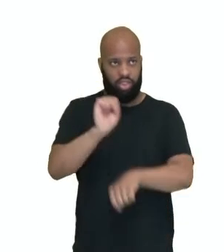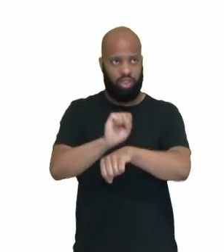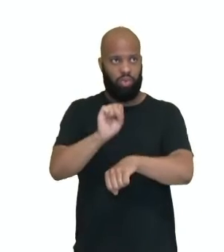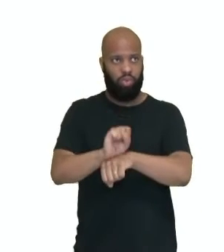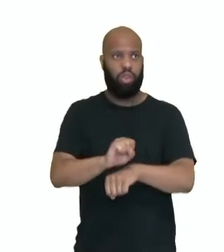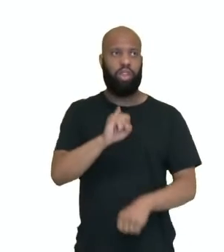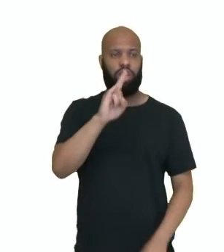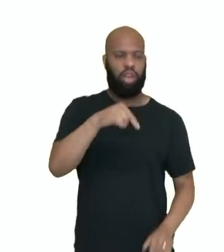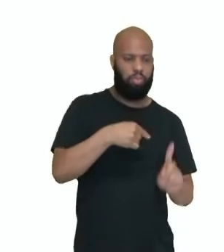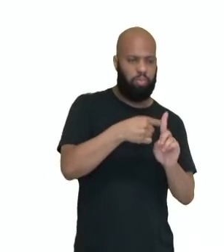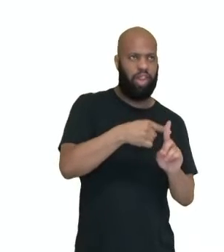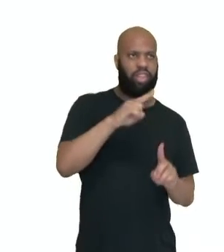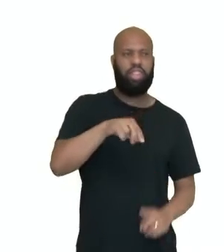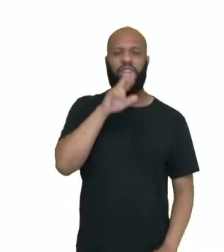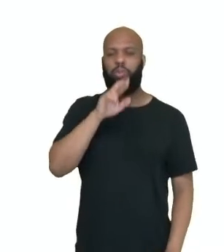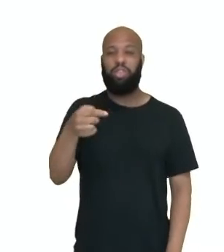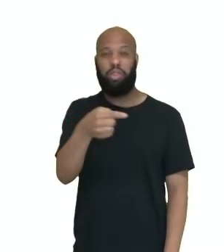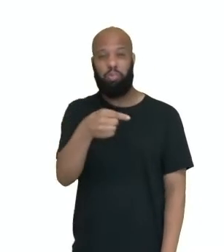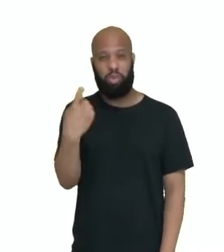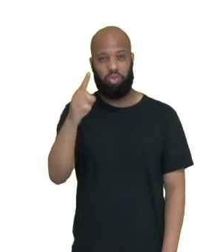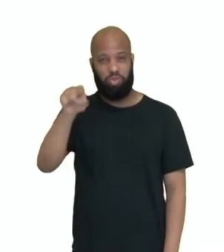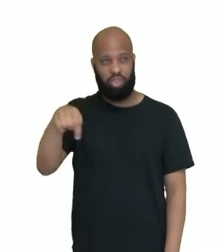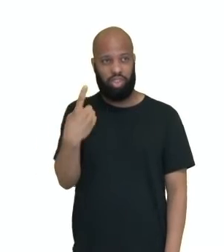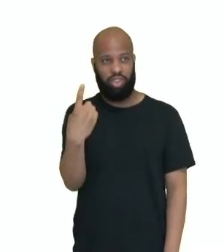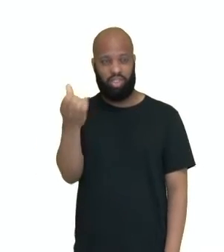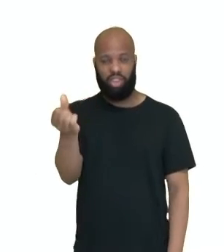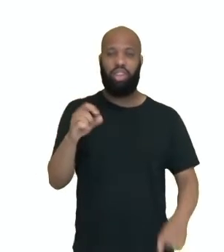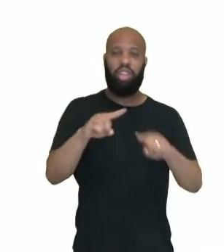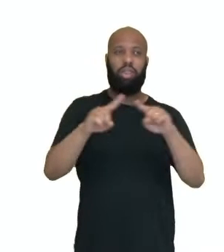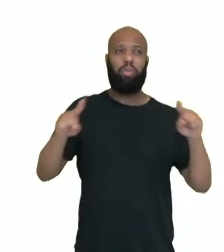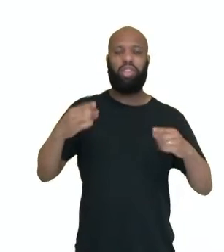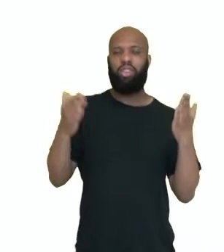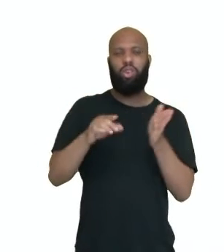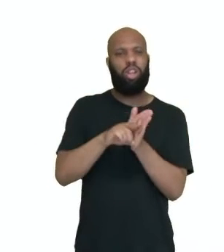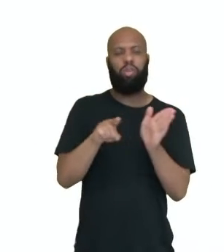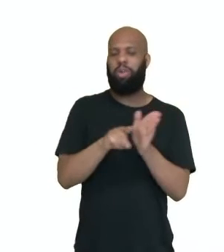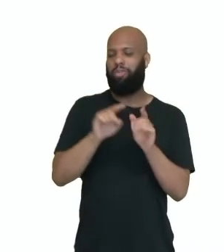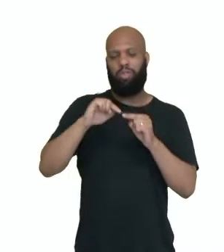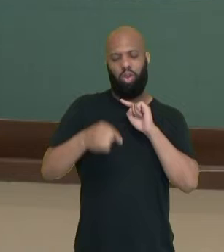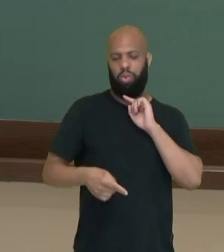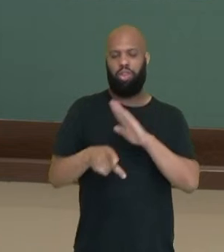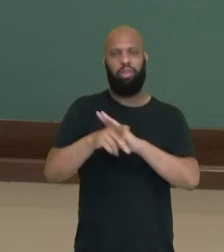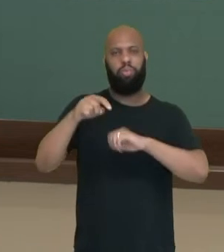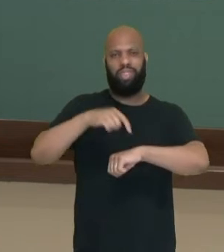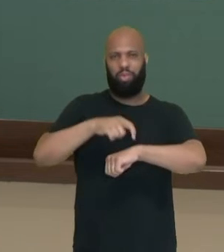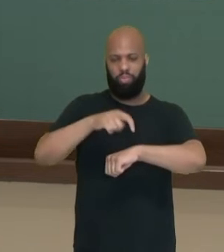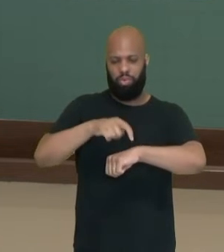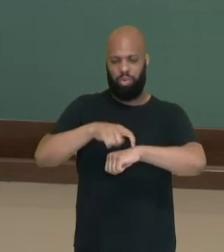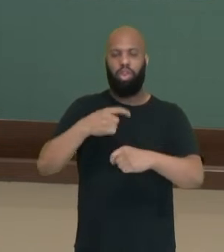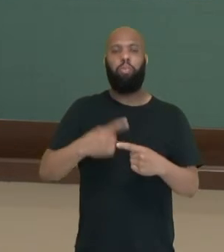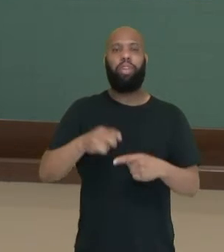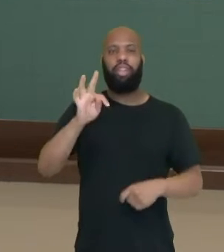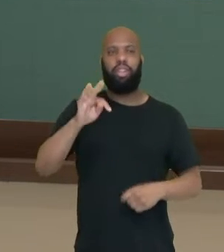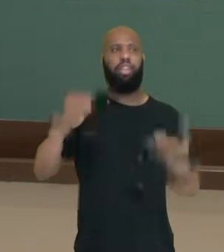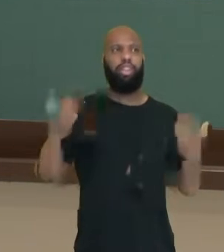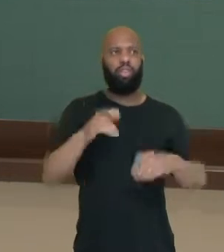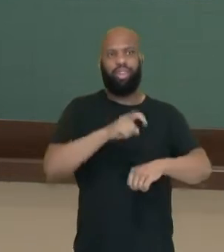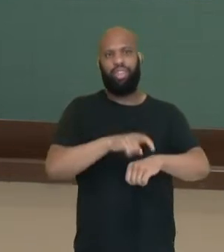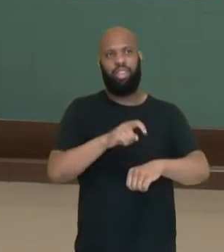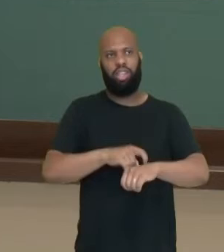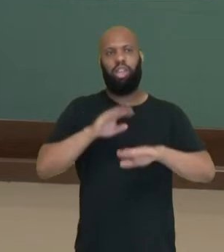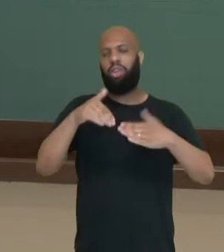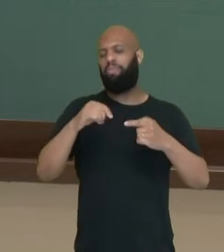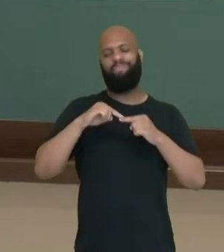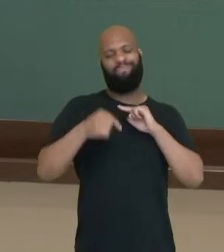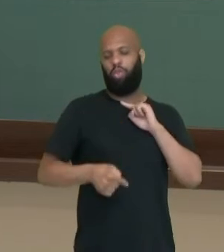aproximadamente, e com o mais dá menos 1,16. Só que o negativo não faz sentido, porque o t aqui na minha história é tempo,